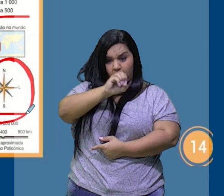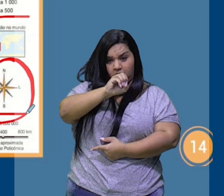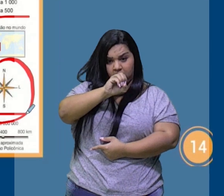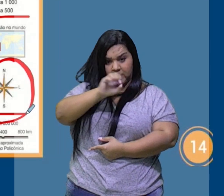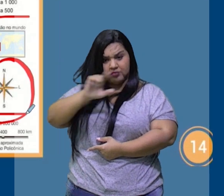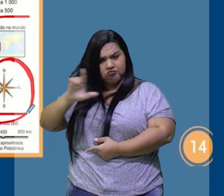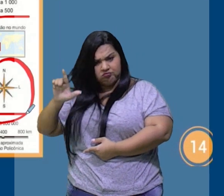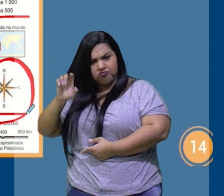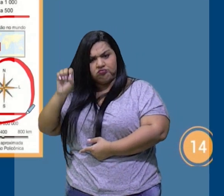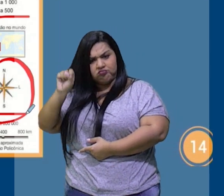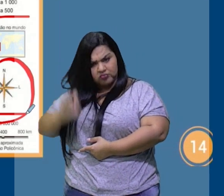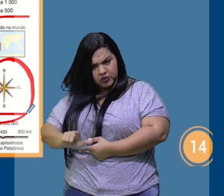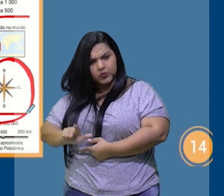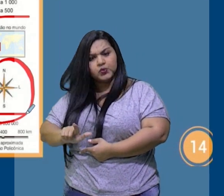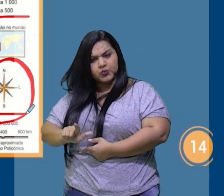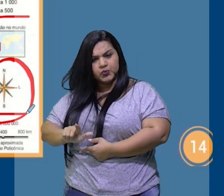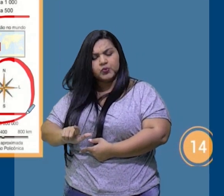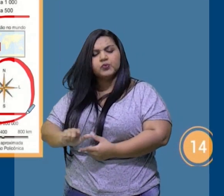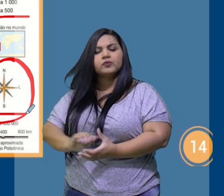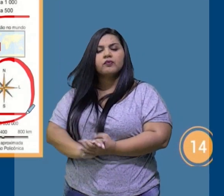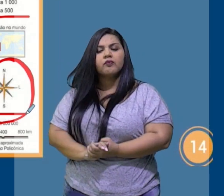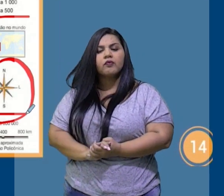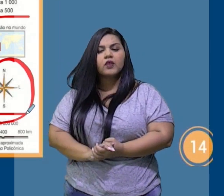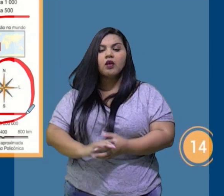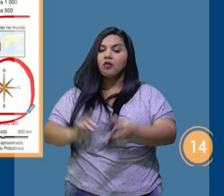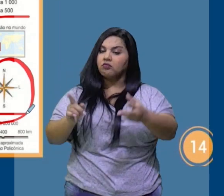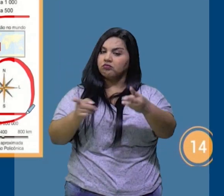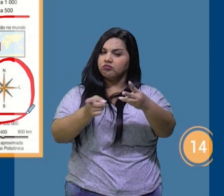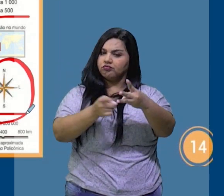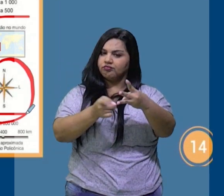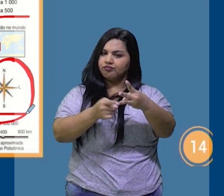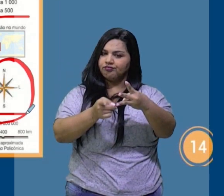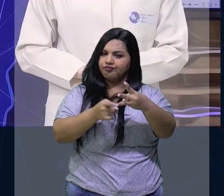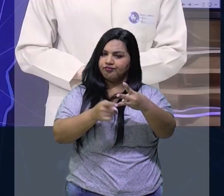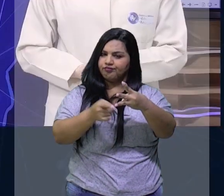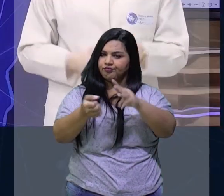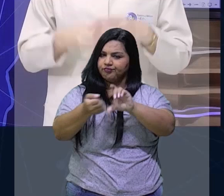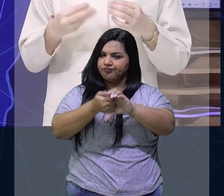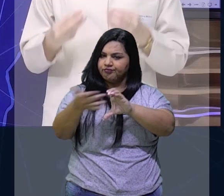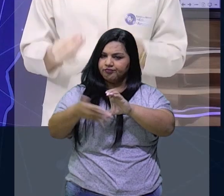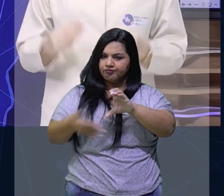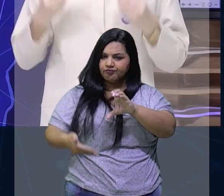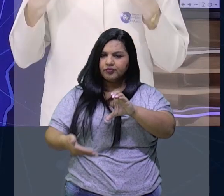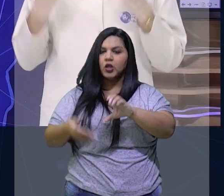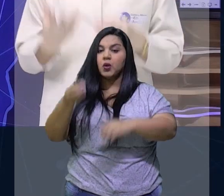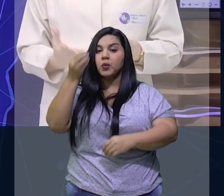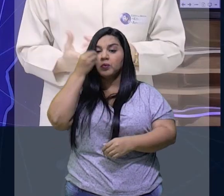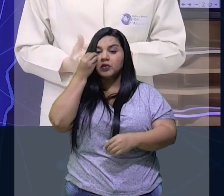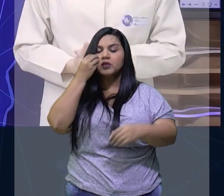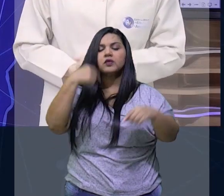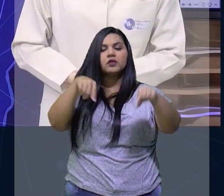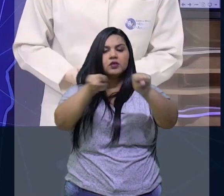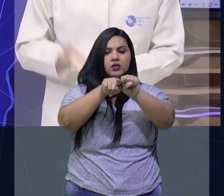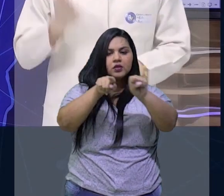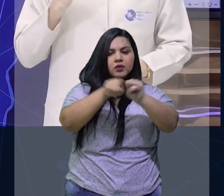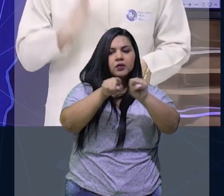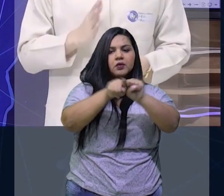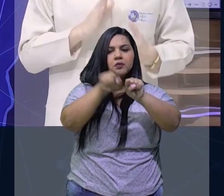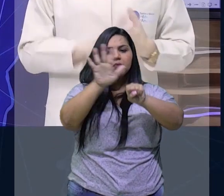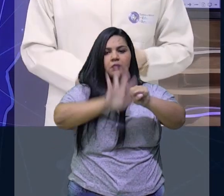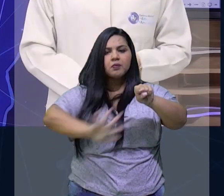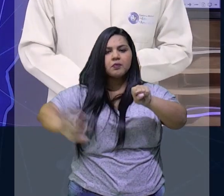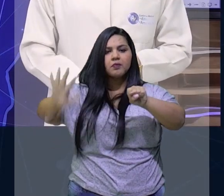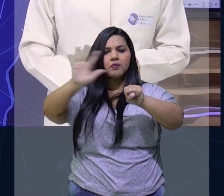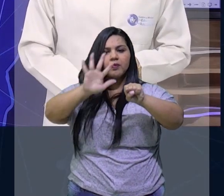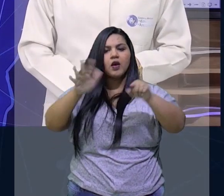o ponto cardeal sul. Então, esse é o terceiro elemento que a gente pode observar também em um mapa.